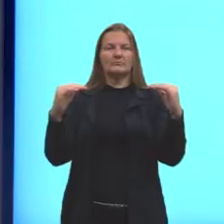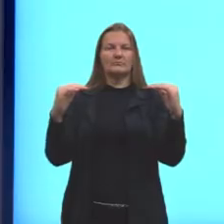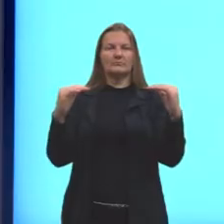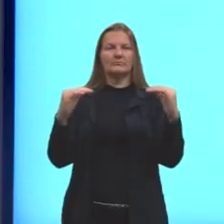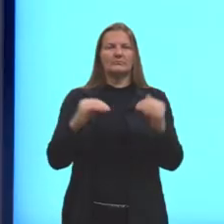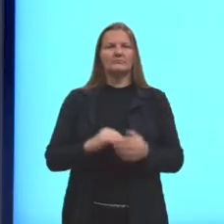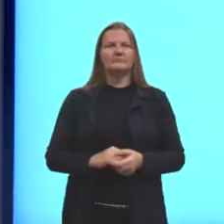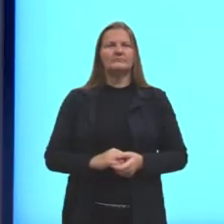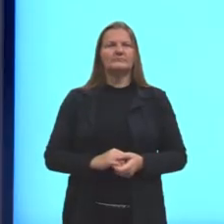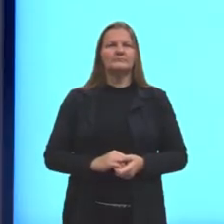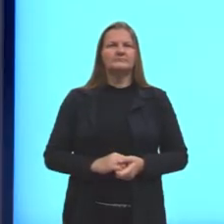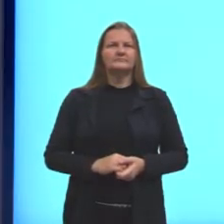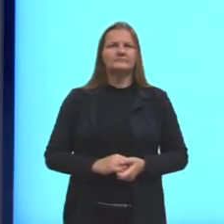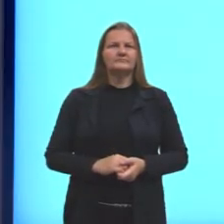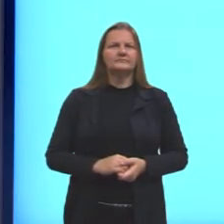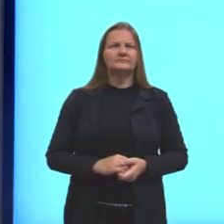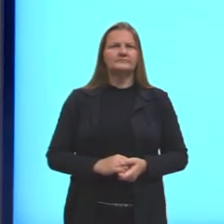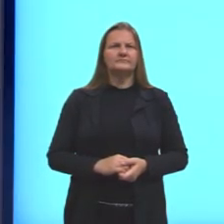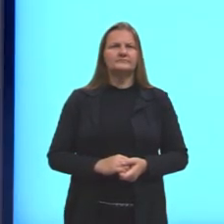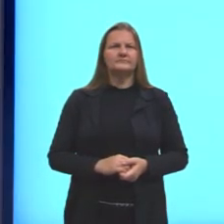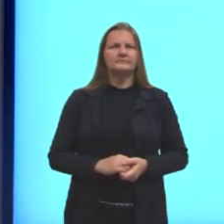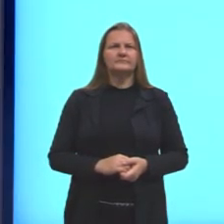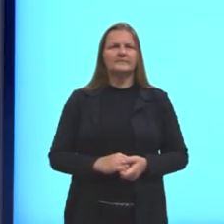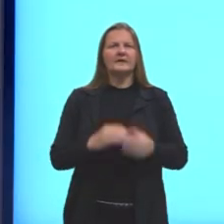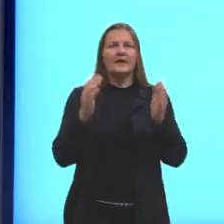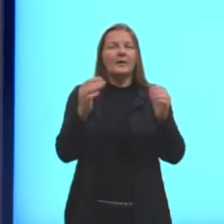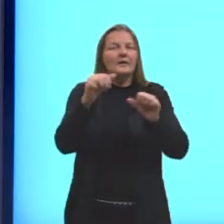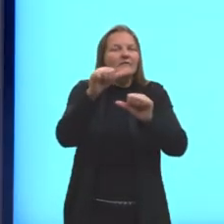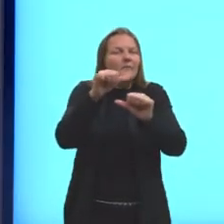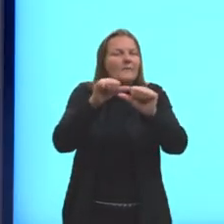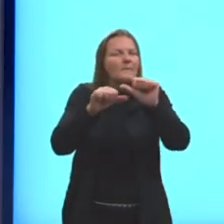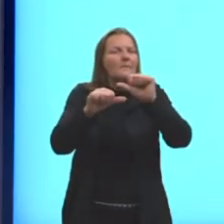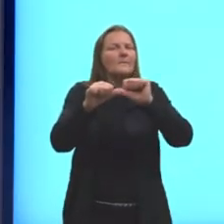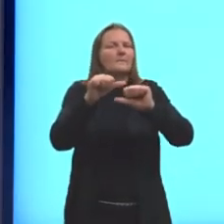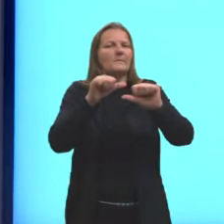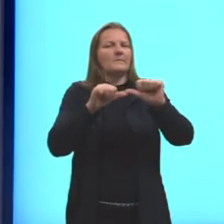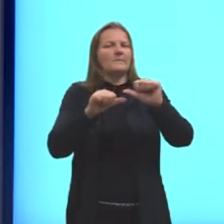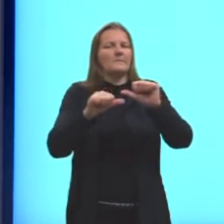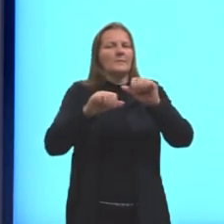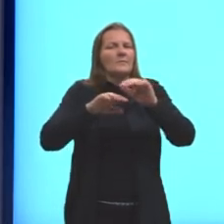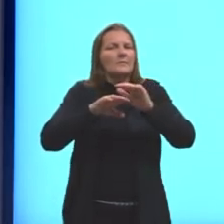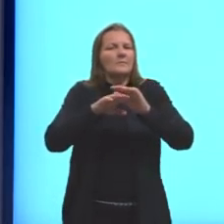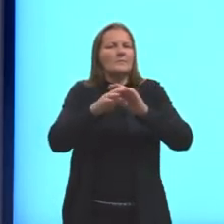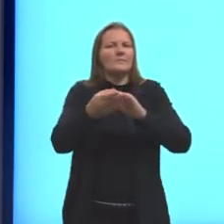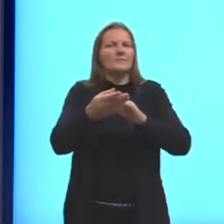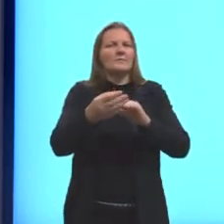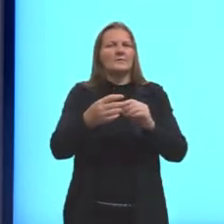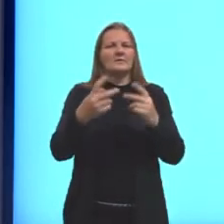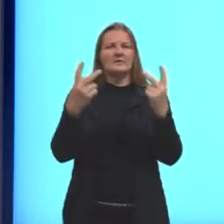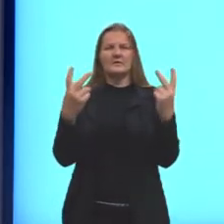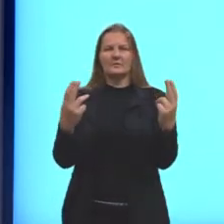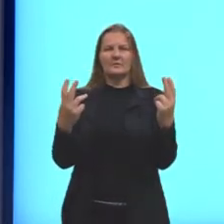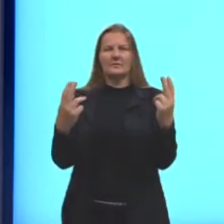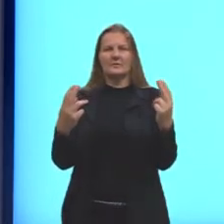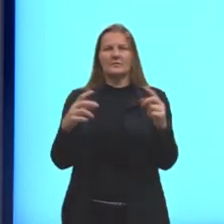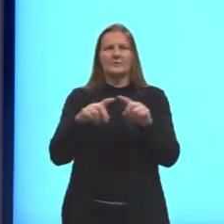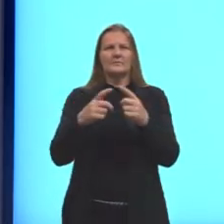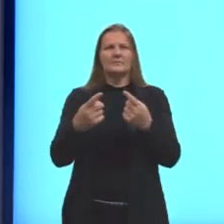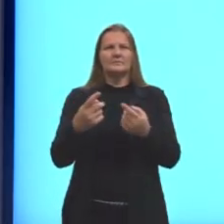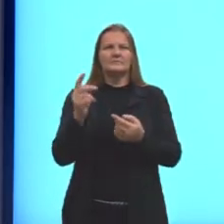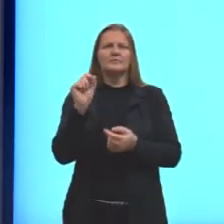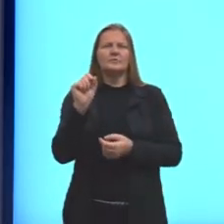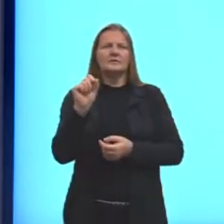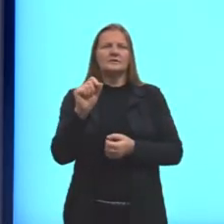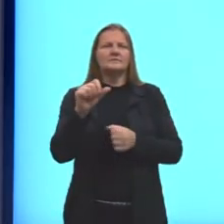e eu vou vou fazer alguma modificação nesse corpo aqui ah ele continua aqui com a mesma quantidade mas o que que eu vou fazer